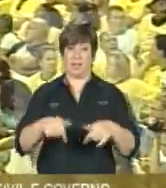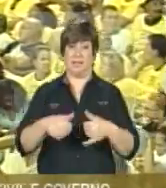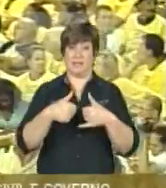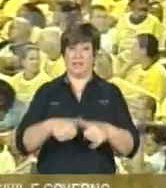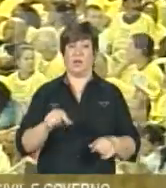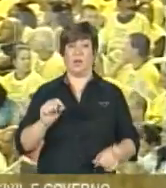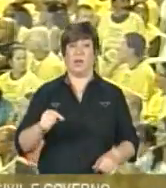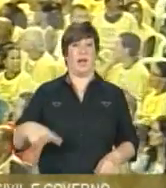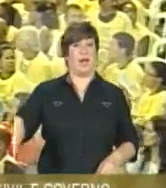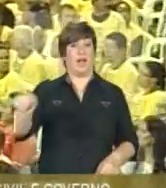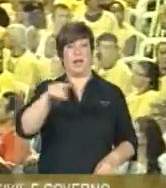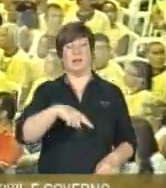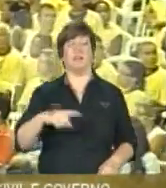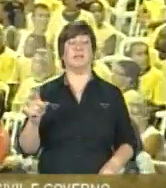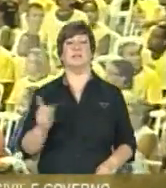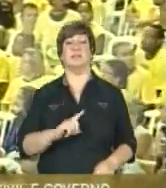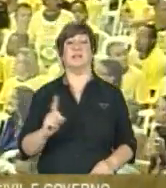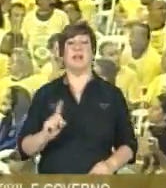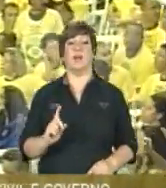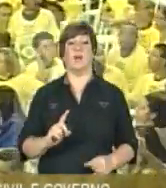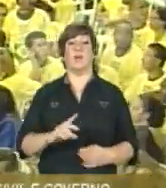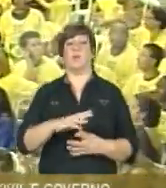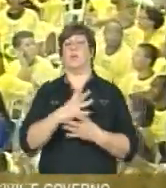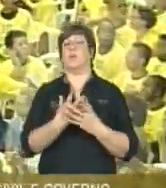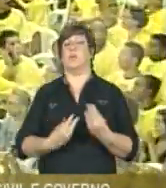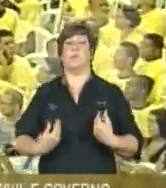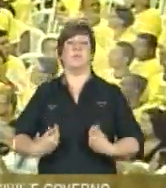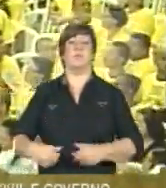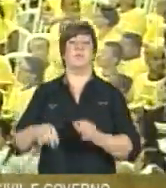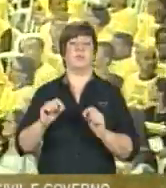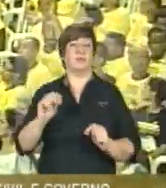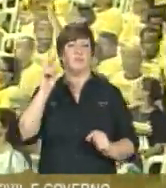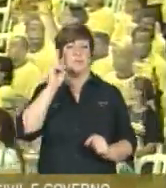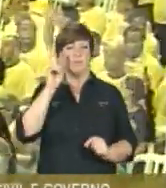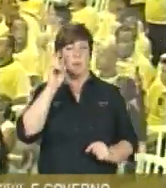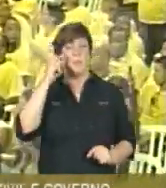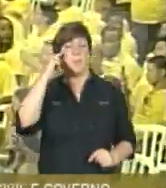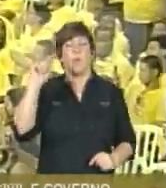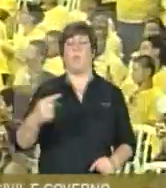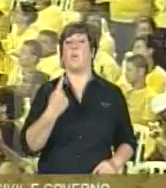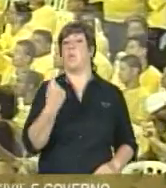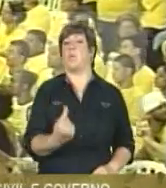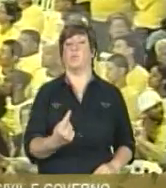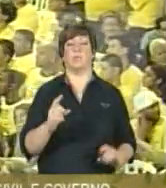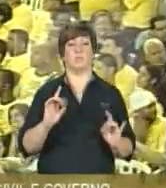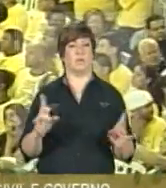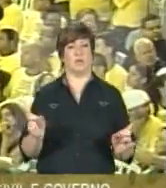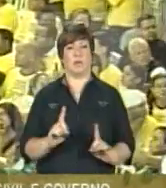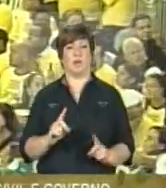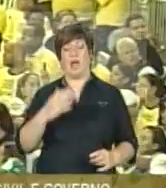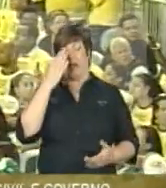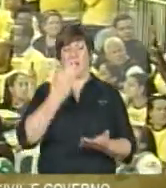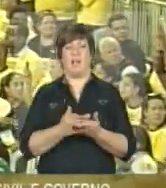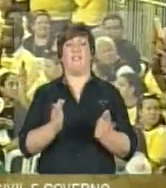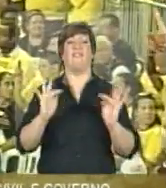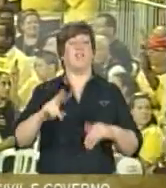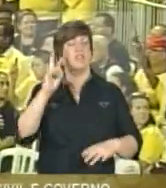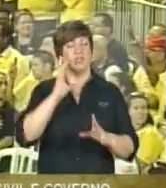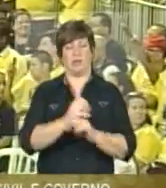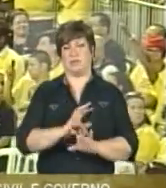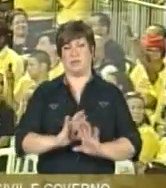que não sucumbiram ao pensamento único, nem acreditaram no fim da história.